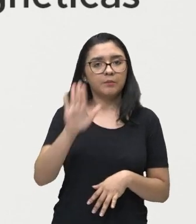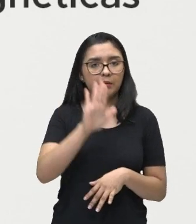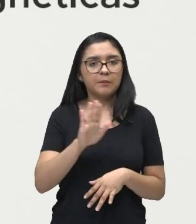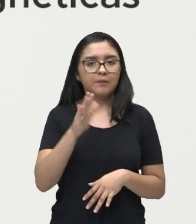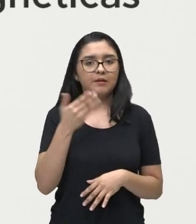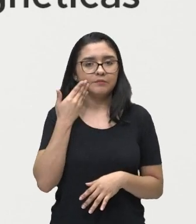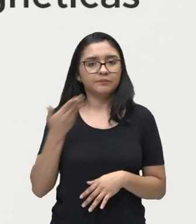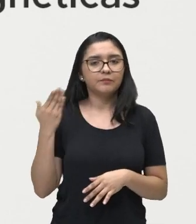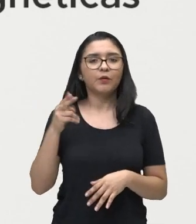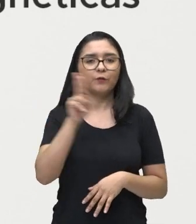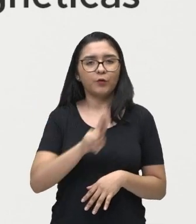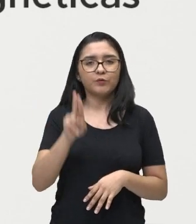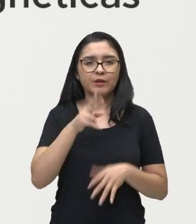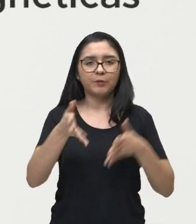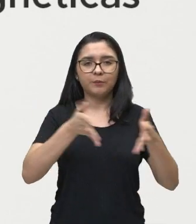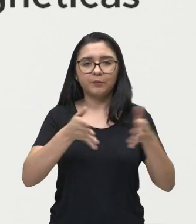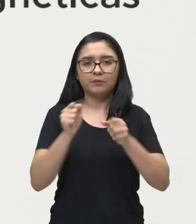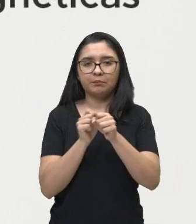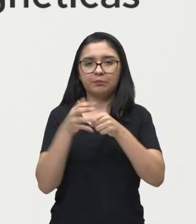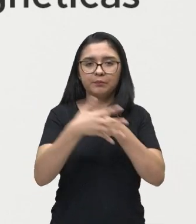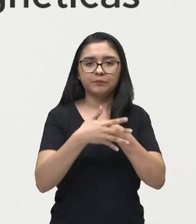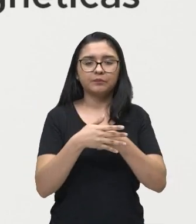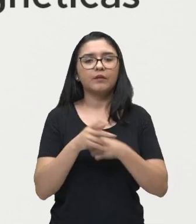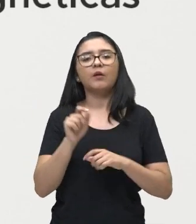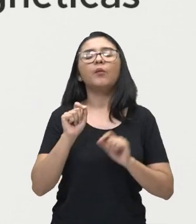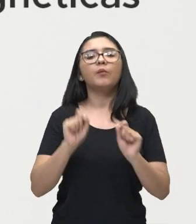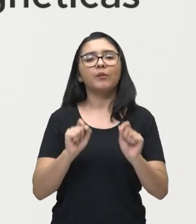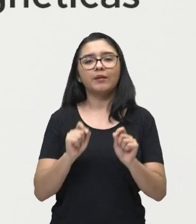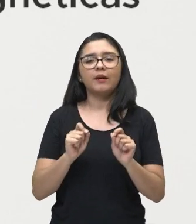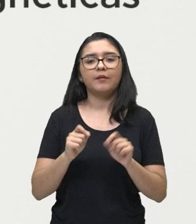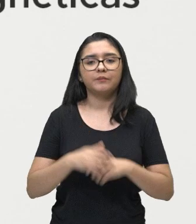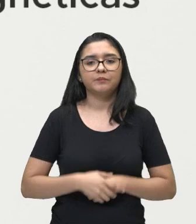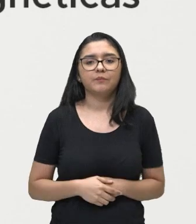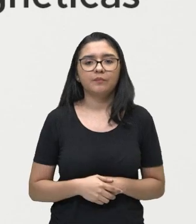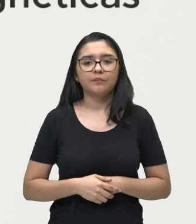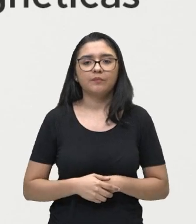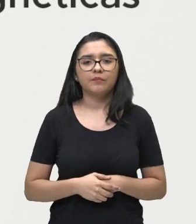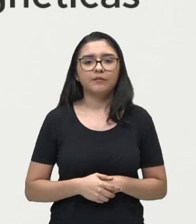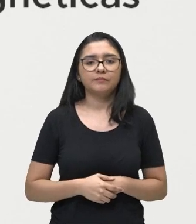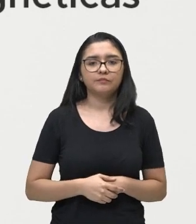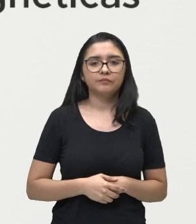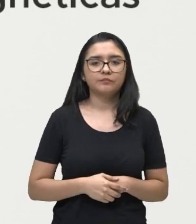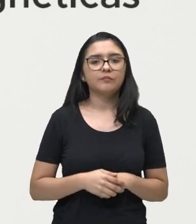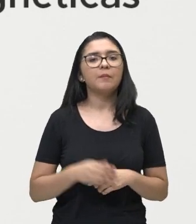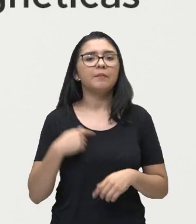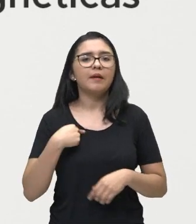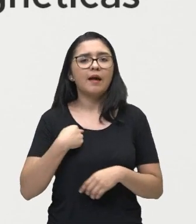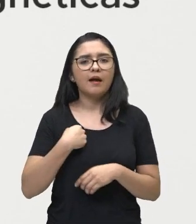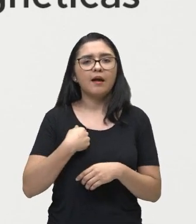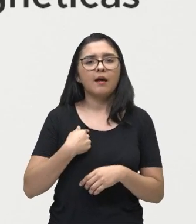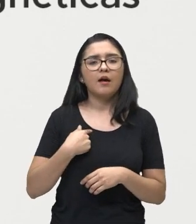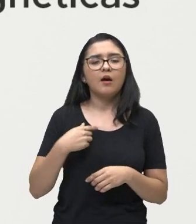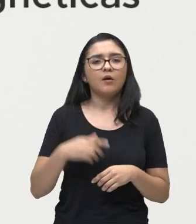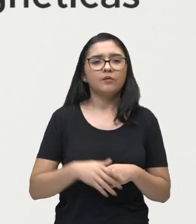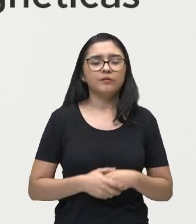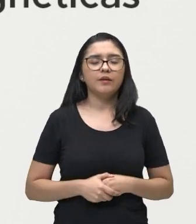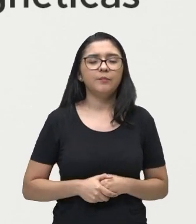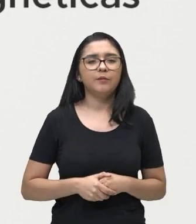e agora também na pandemia, que era o quê? Eu usar o termômetro para verificar a